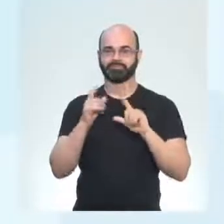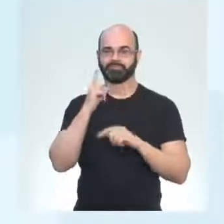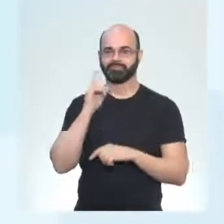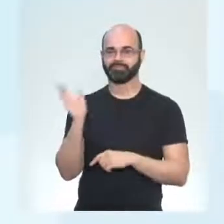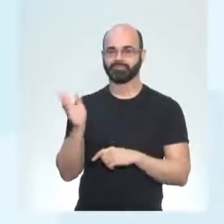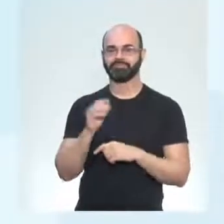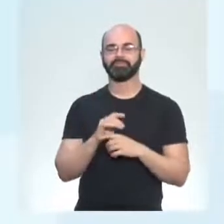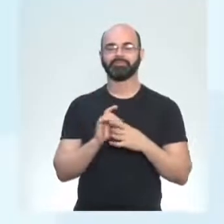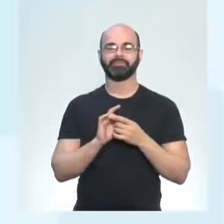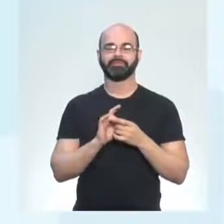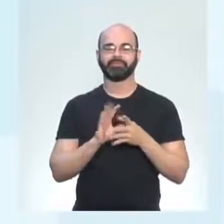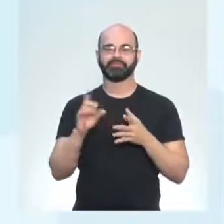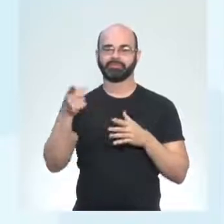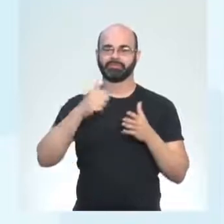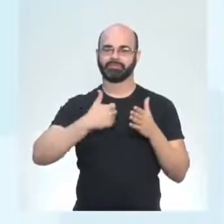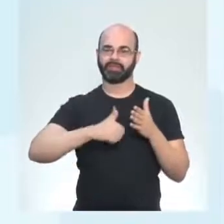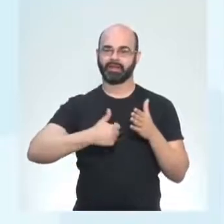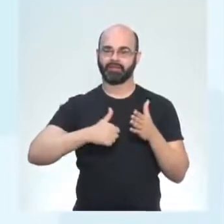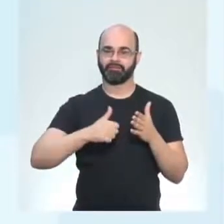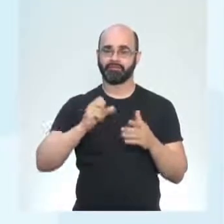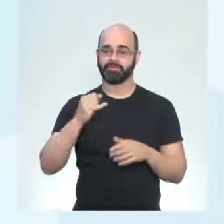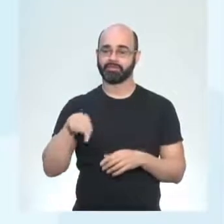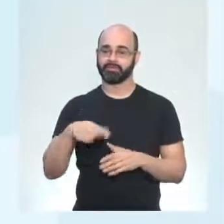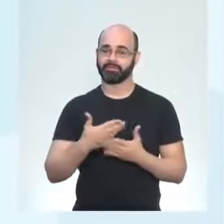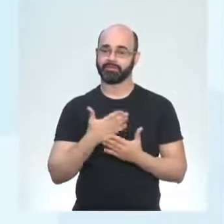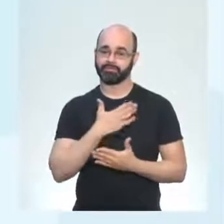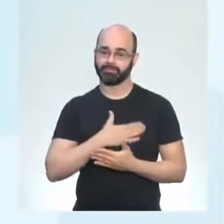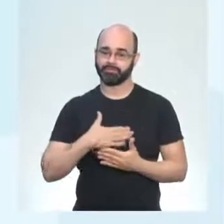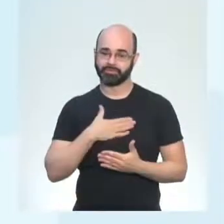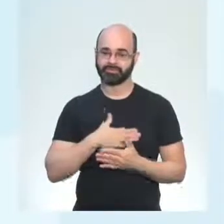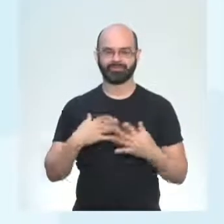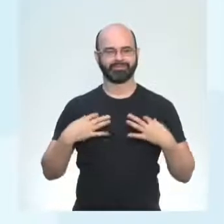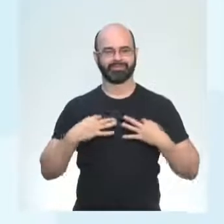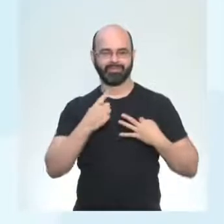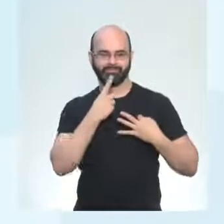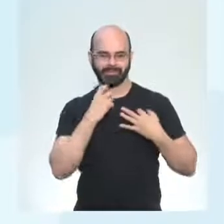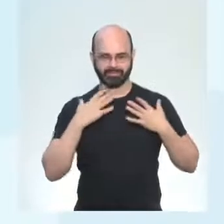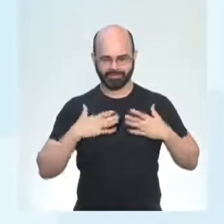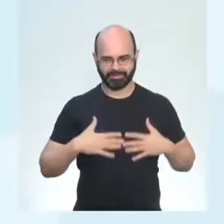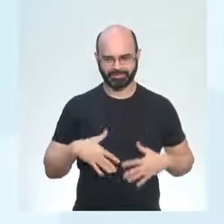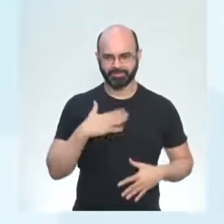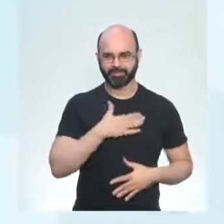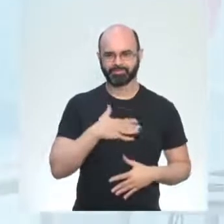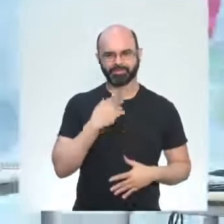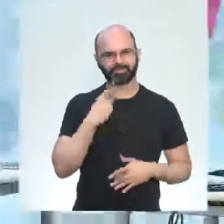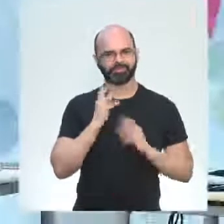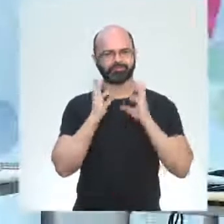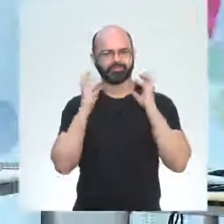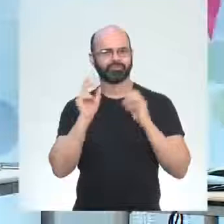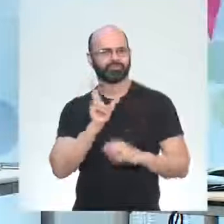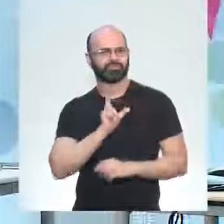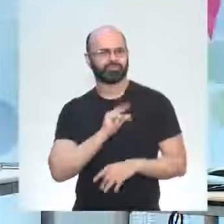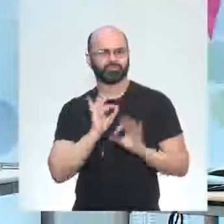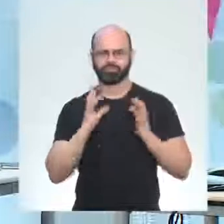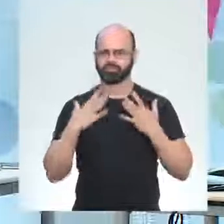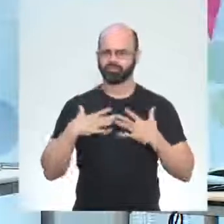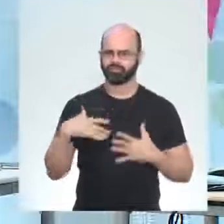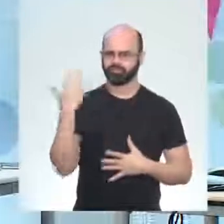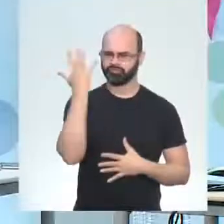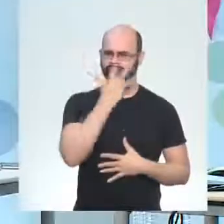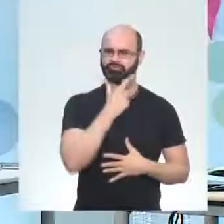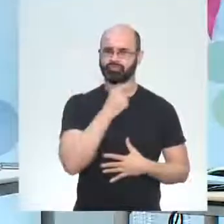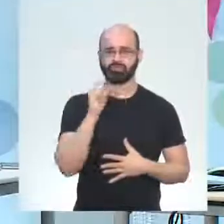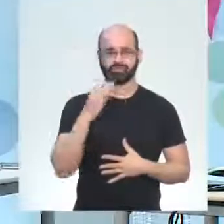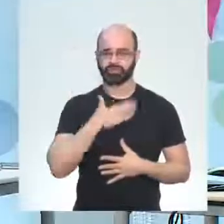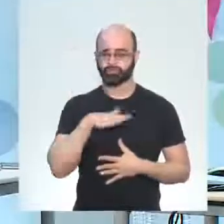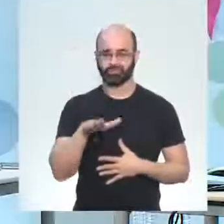Você pode fazer a sua avaliação. Se você gostou da aula, gostou da minha camisa vermelha, diga, puxa, Tony, como você estava charmoso. Se você não gostou,